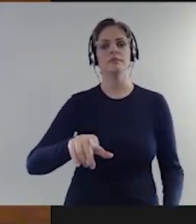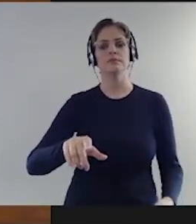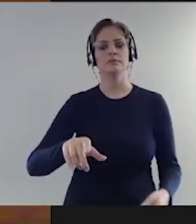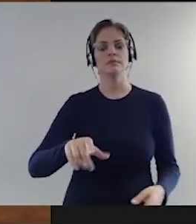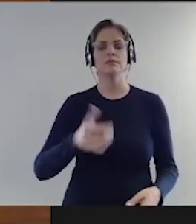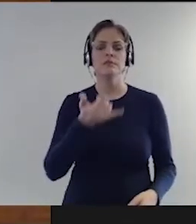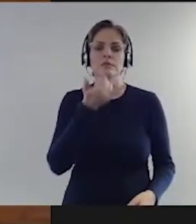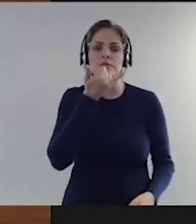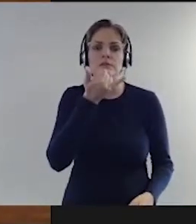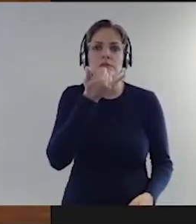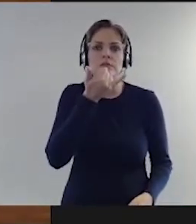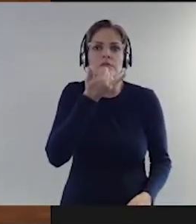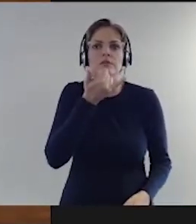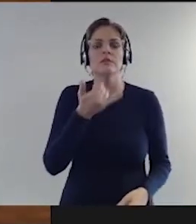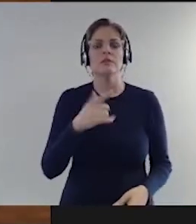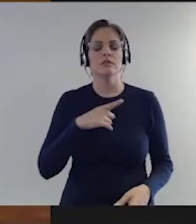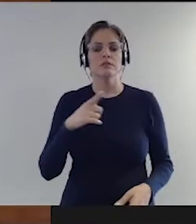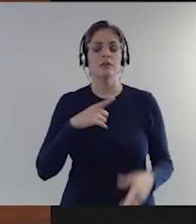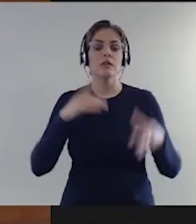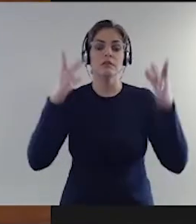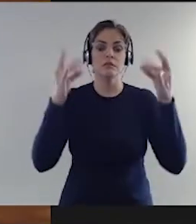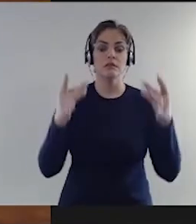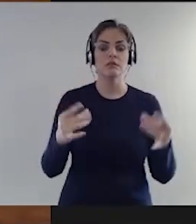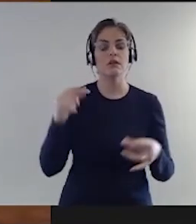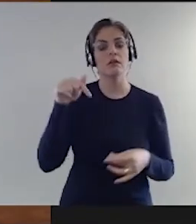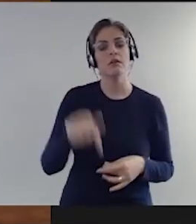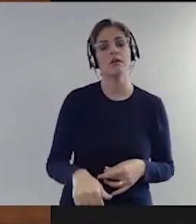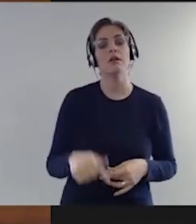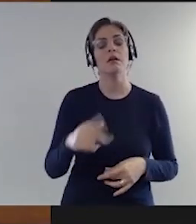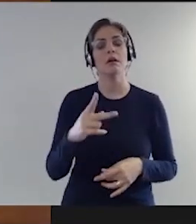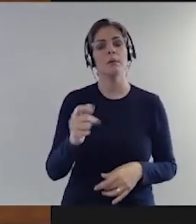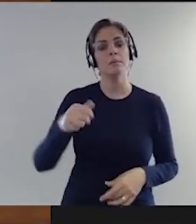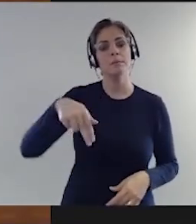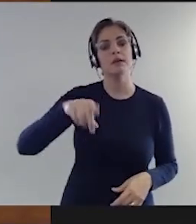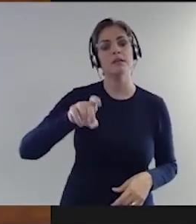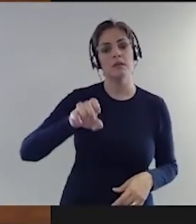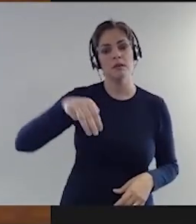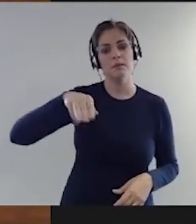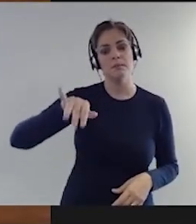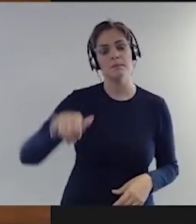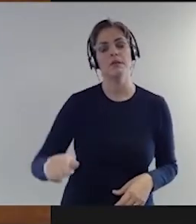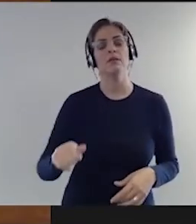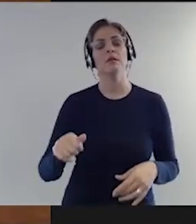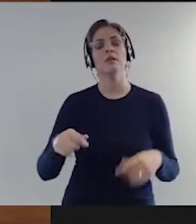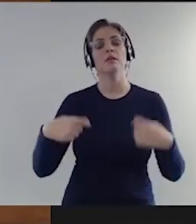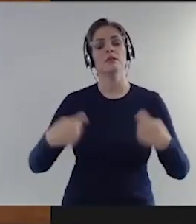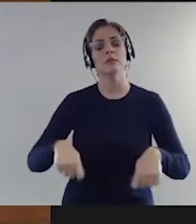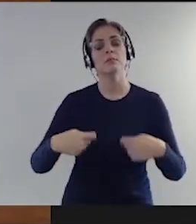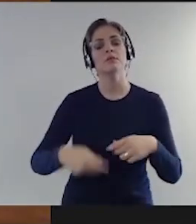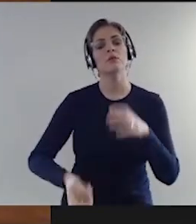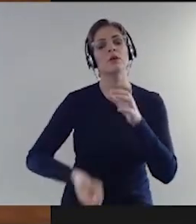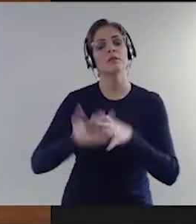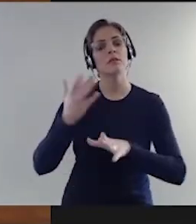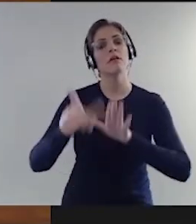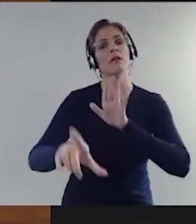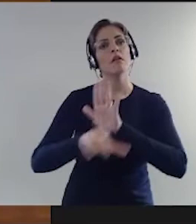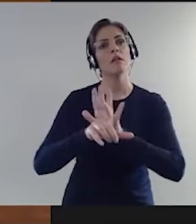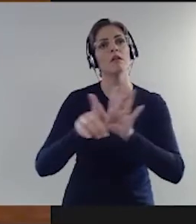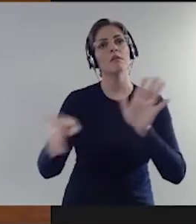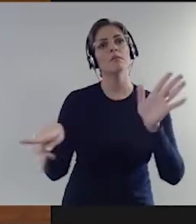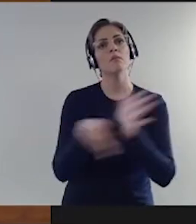determinadas especificidades dessa pandemia que levaram à necessidade de se criar uma lei específica